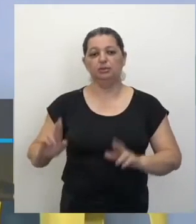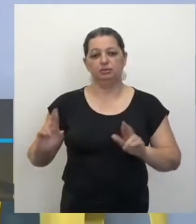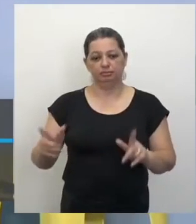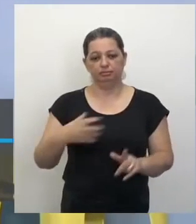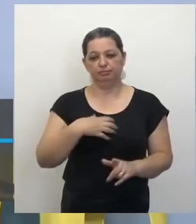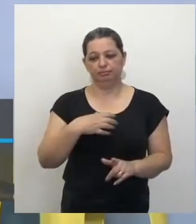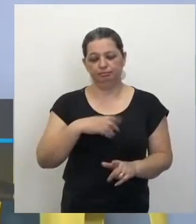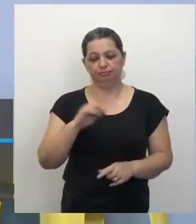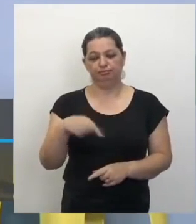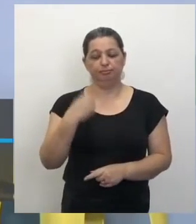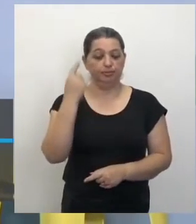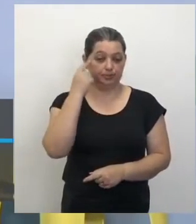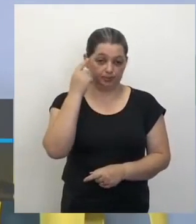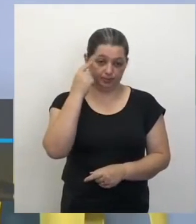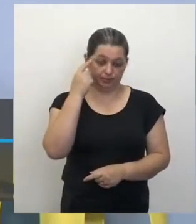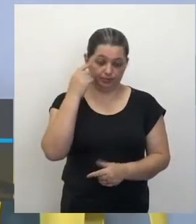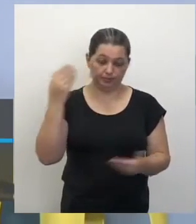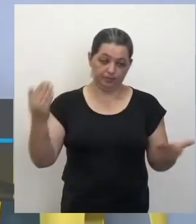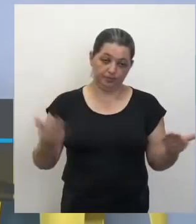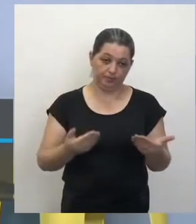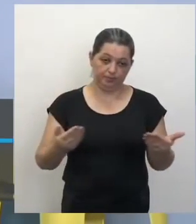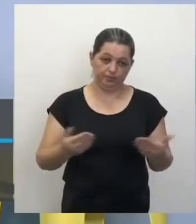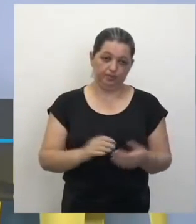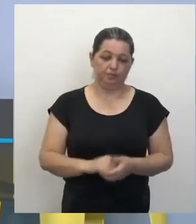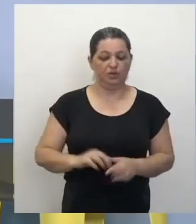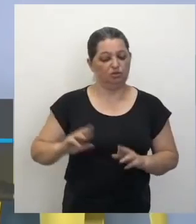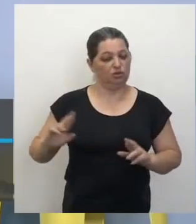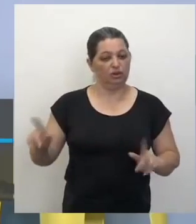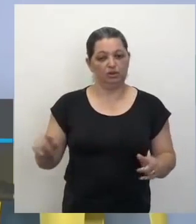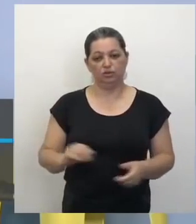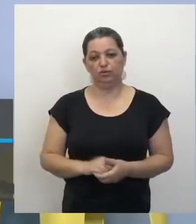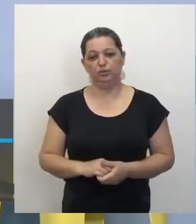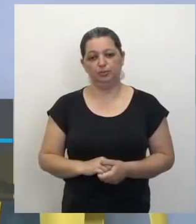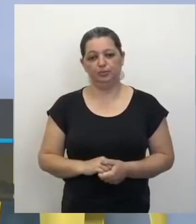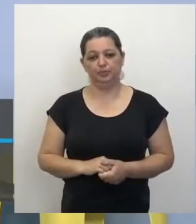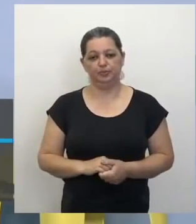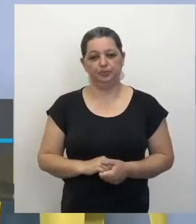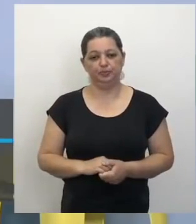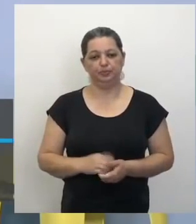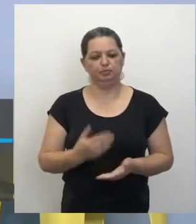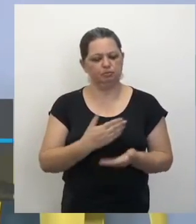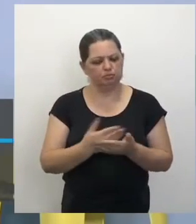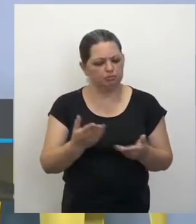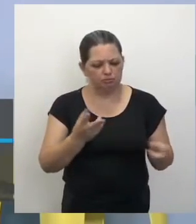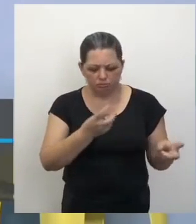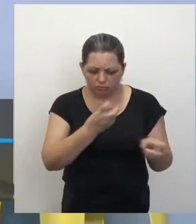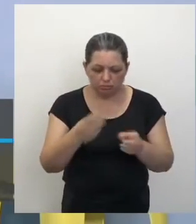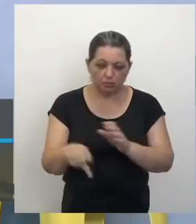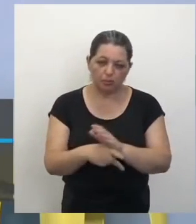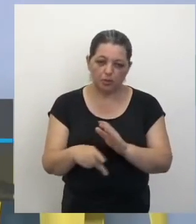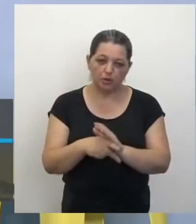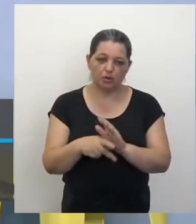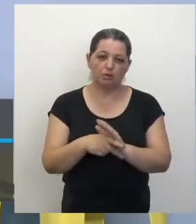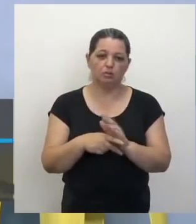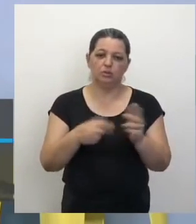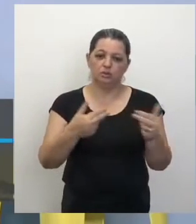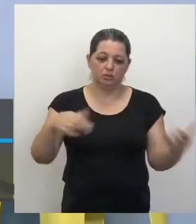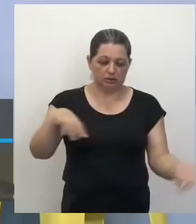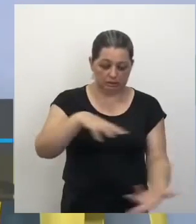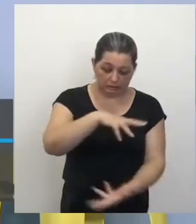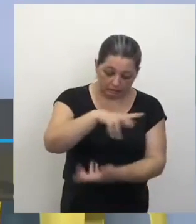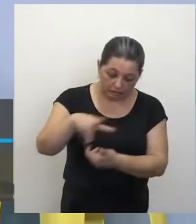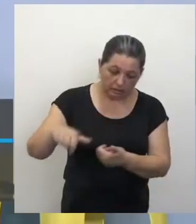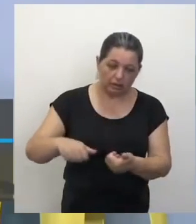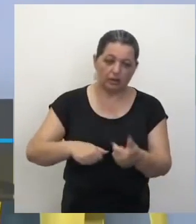que a gente pensa o tempo hoje. Eles partiam das observações dos astros para entender o